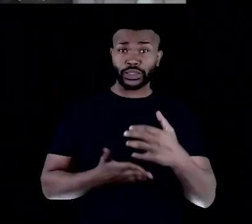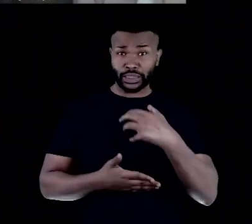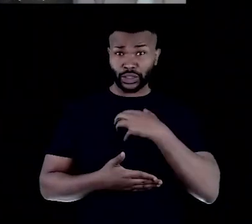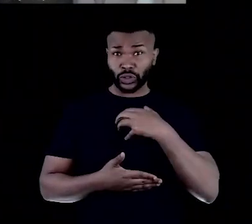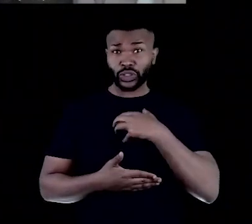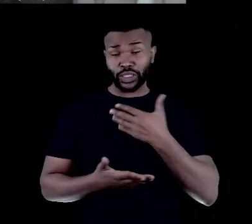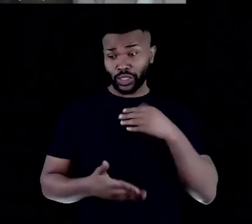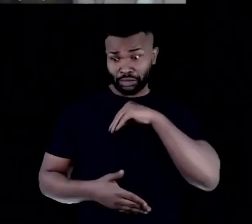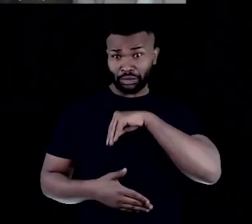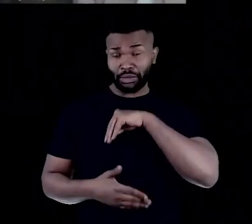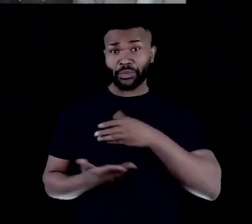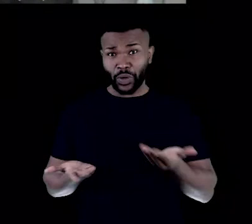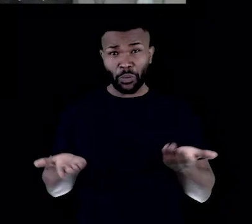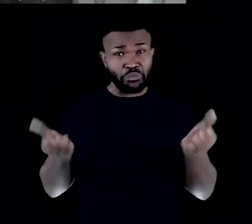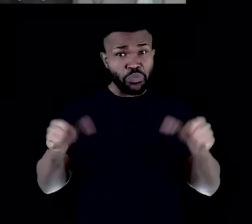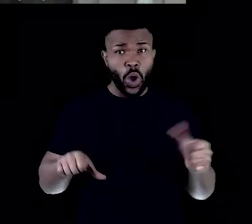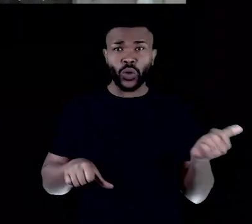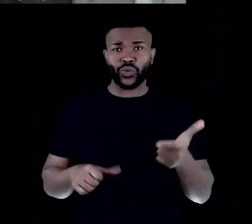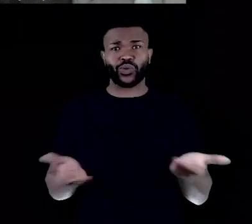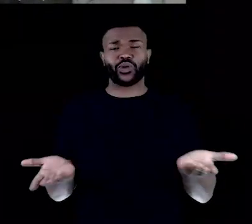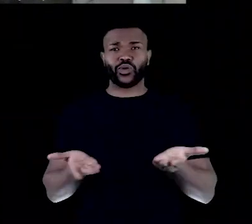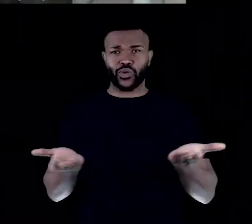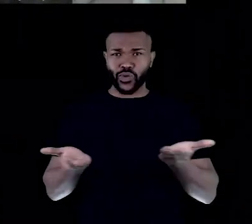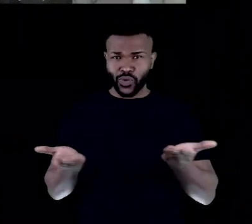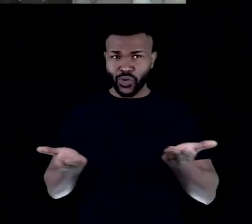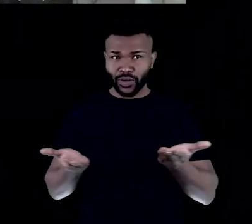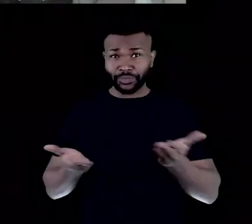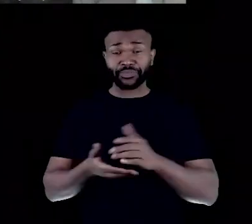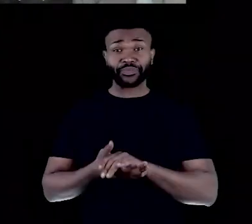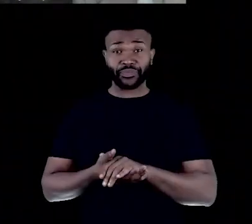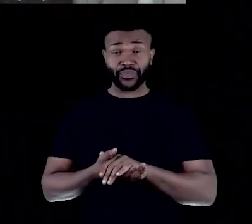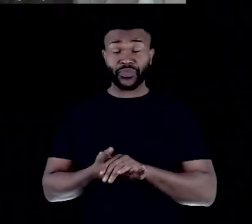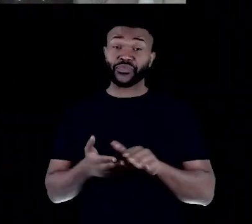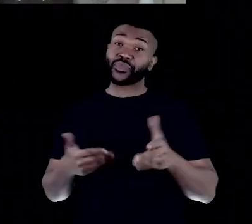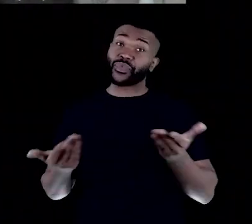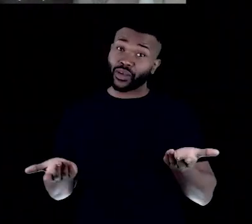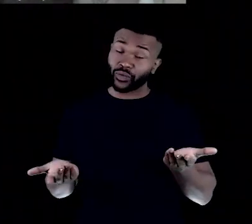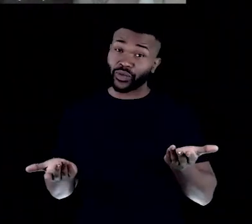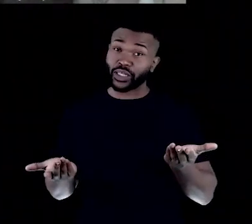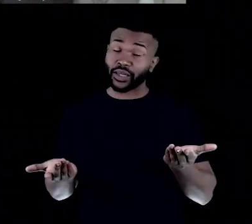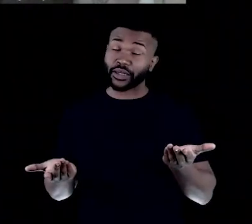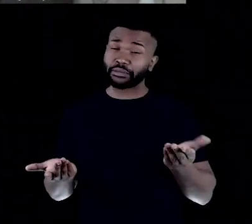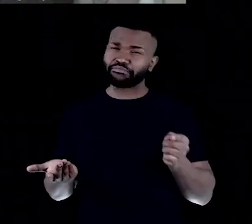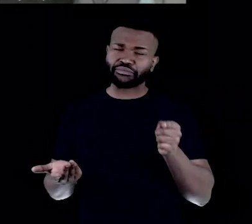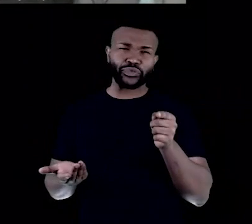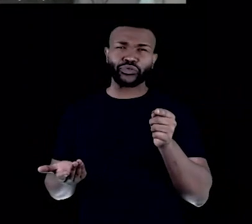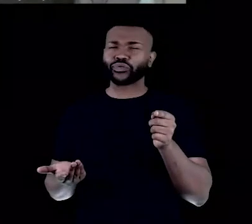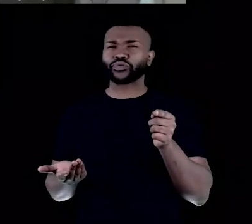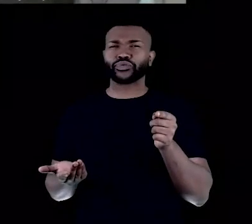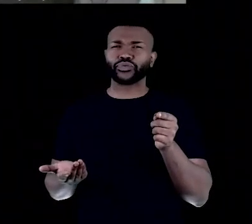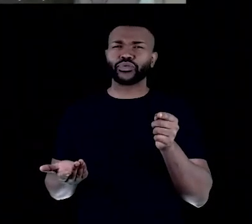sei vocês. Foi horrível, foi pior que agora. Sim, e enfim, um